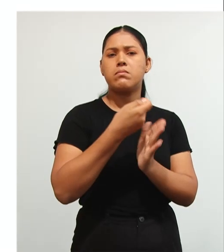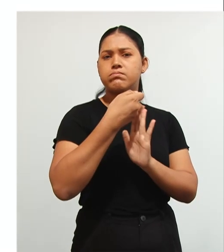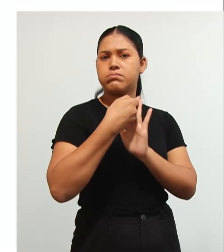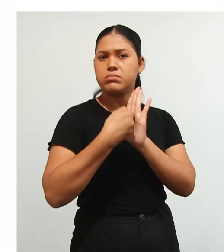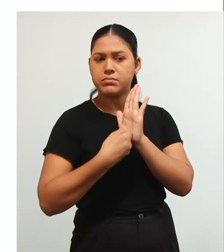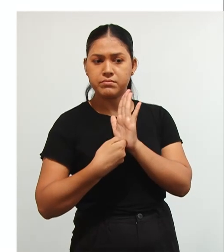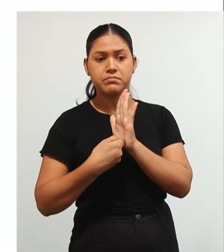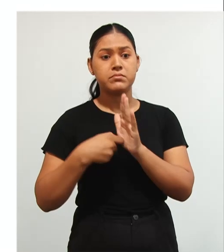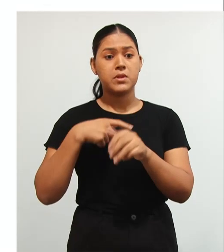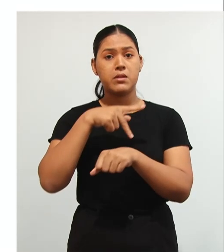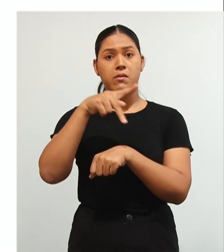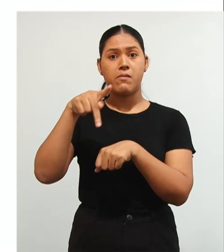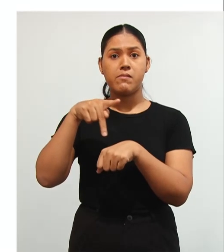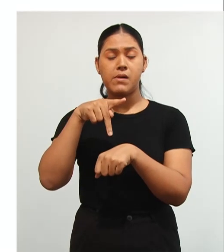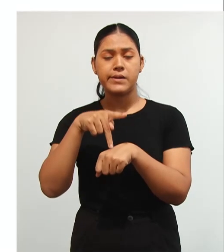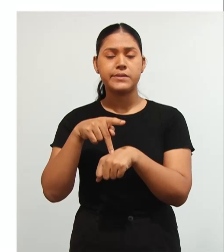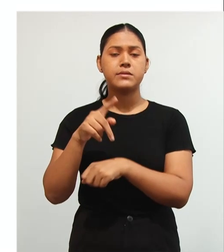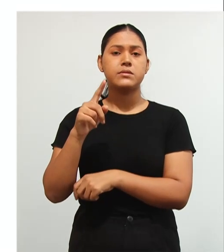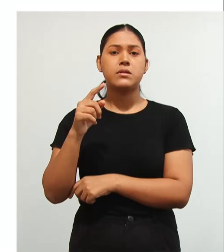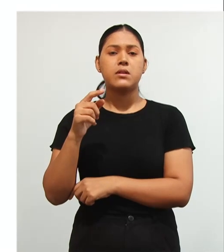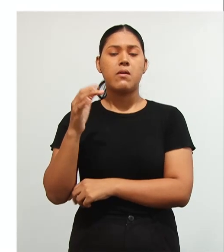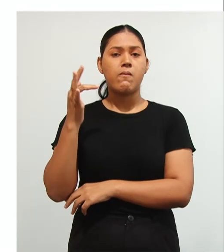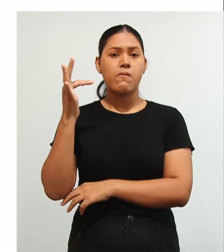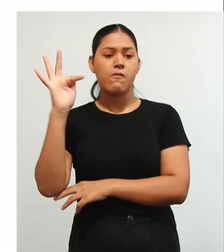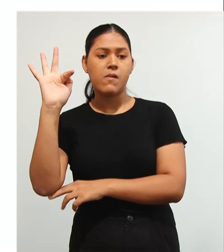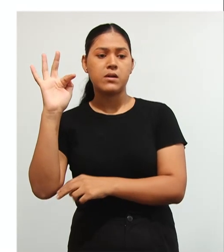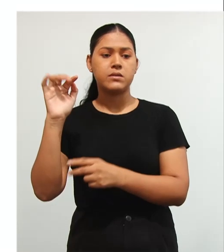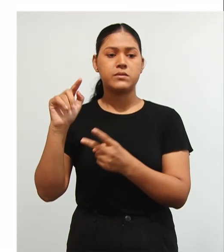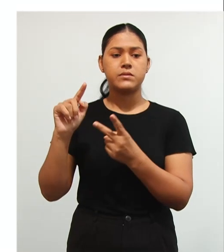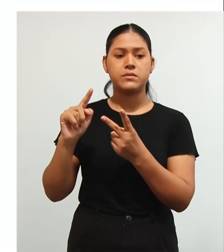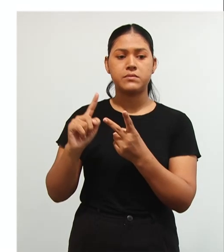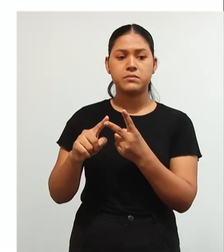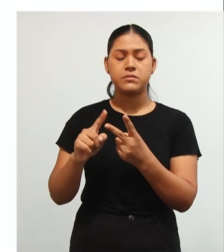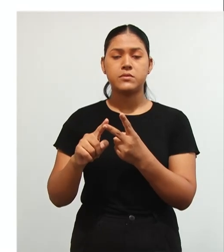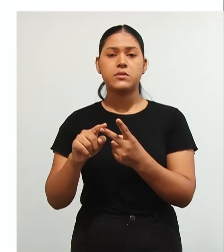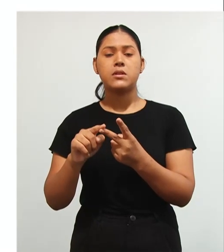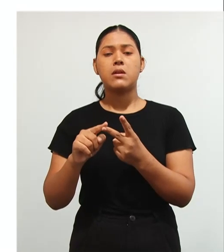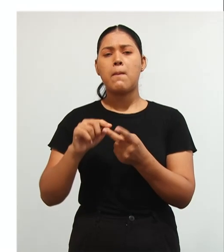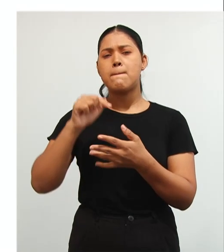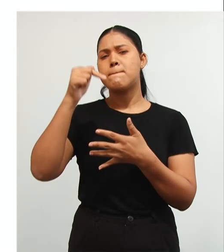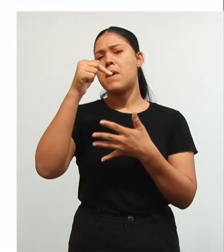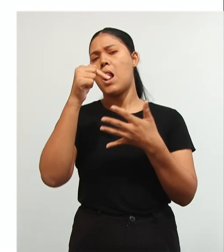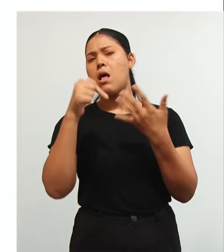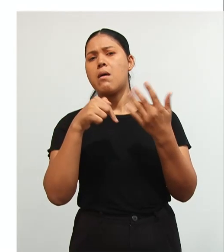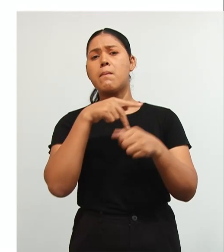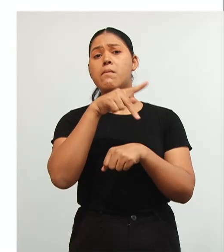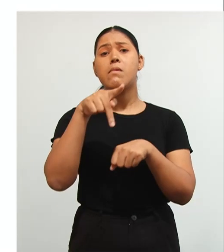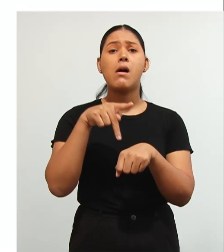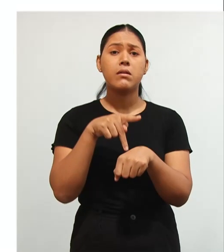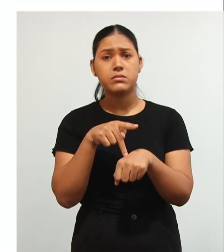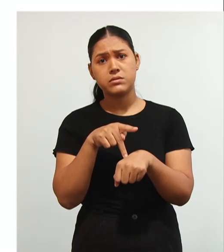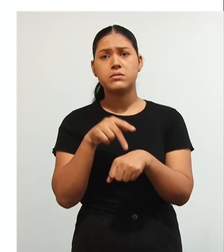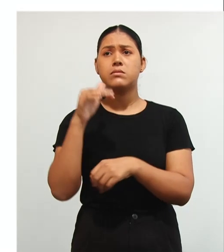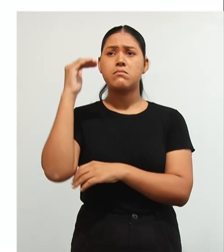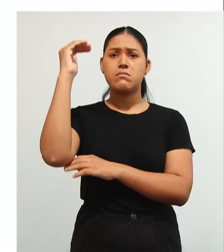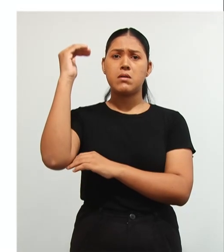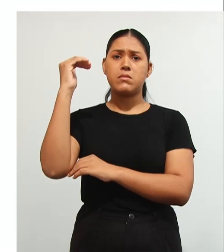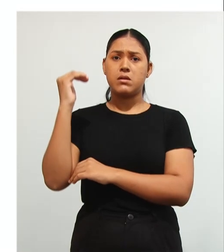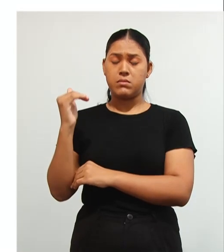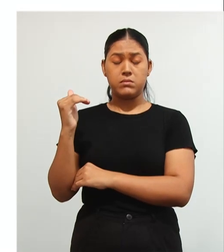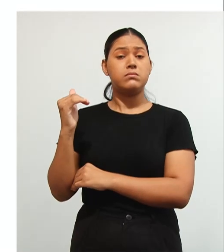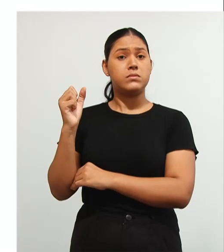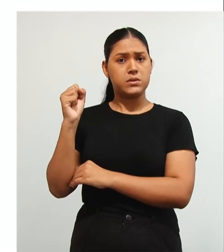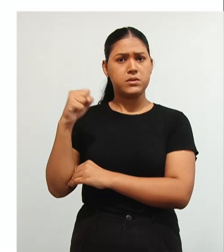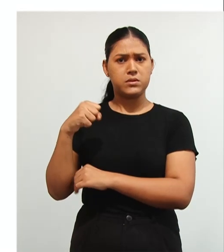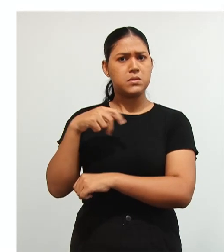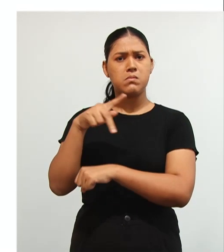Itália, Áustria, Grécia, Holanda, Luxemburgo, Noruega, são países conhecidos pela sua qualidade de vida e